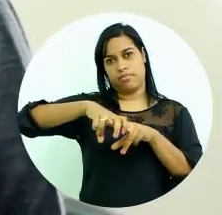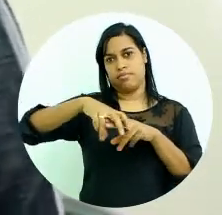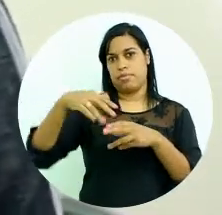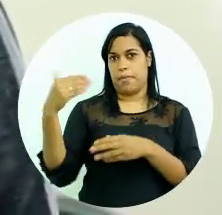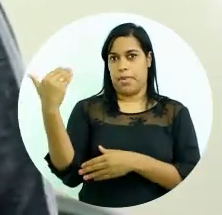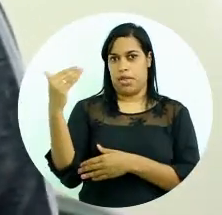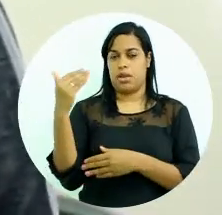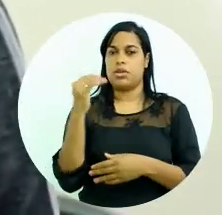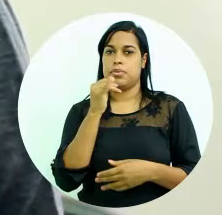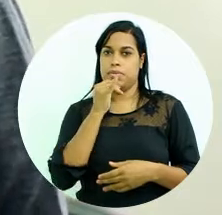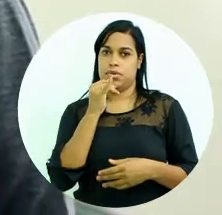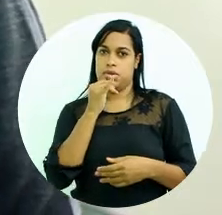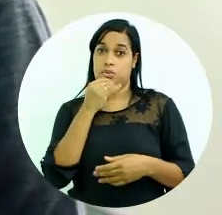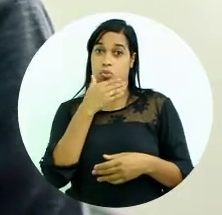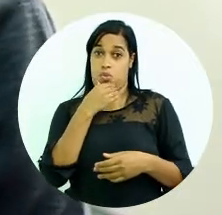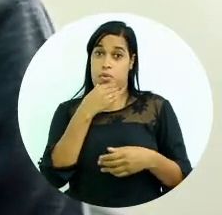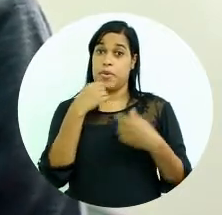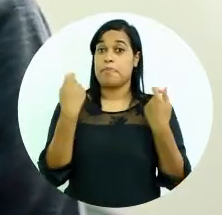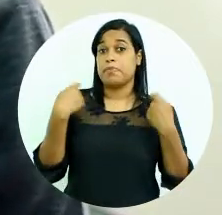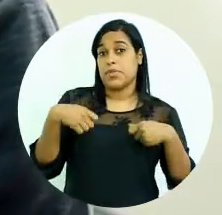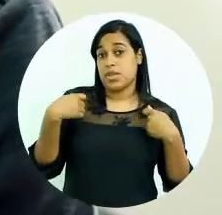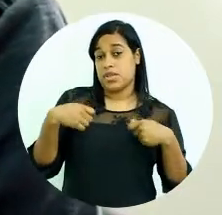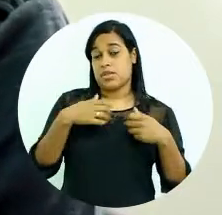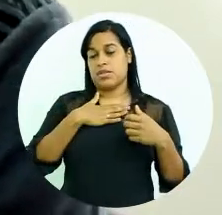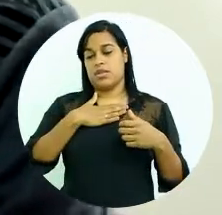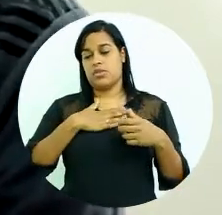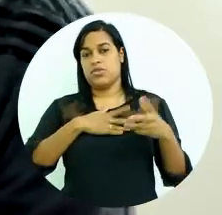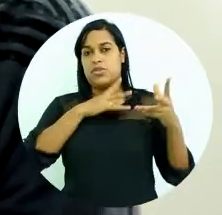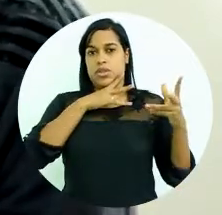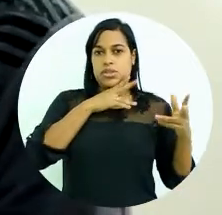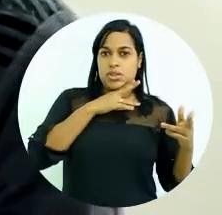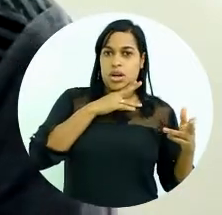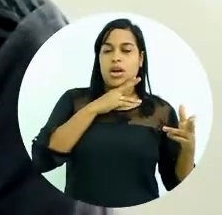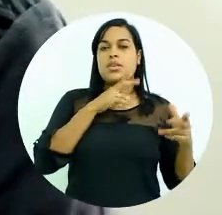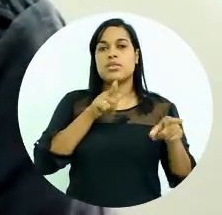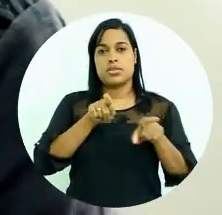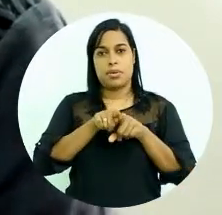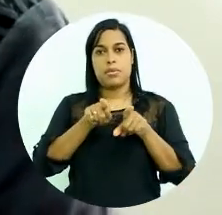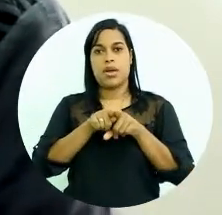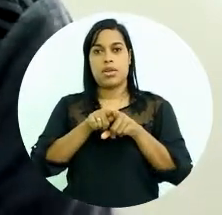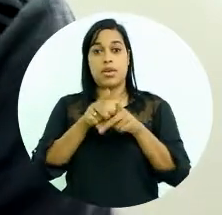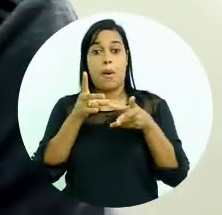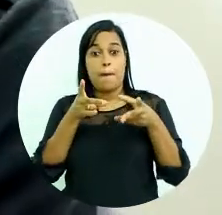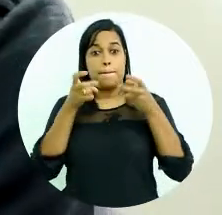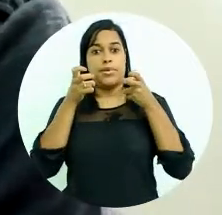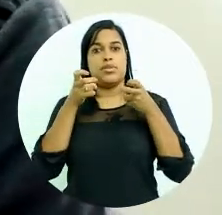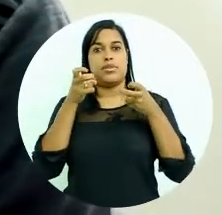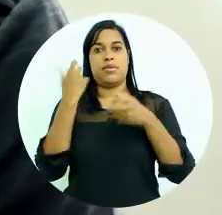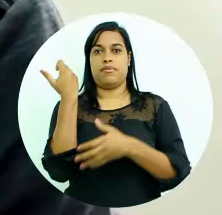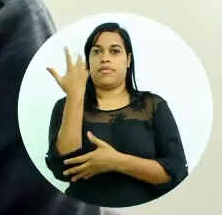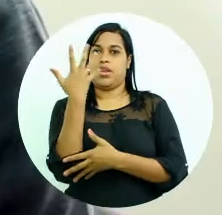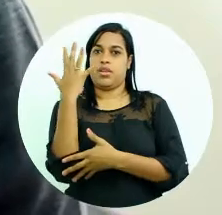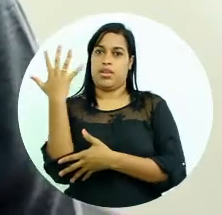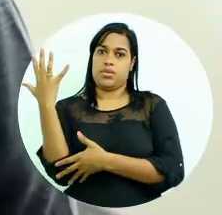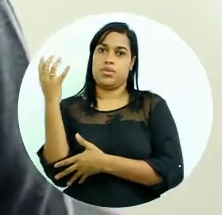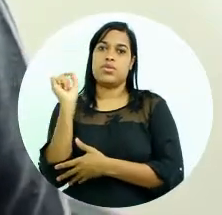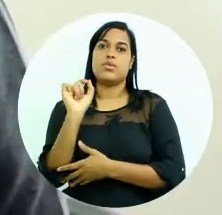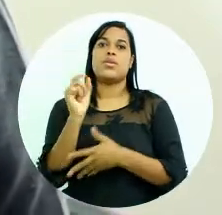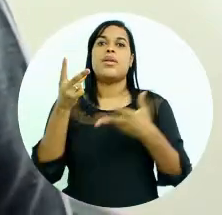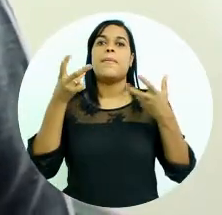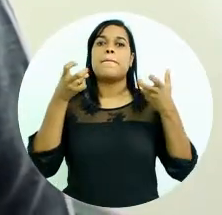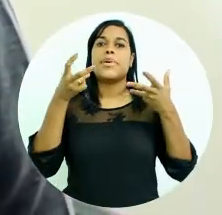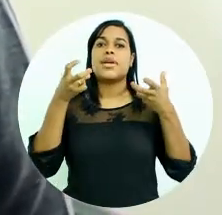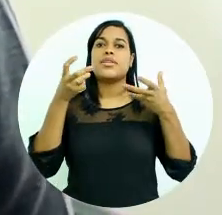cadeira de madeira. O homem tem a necessidade de descansar em determinados momentos e, ao observar a